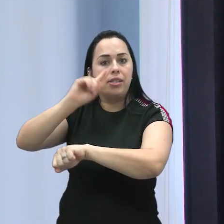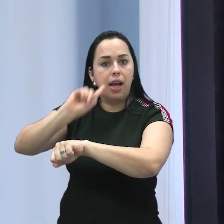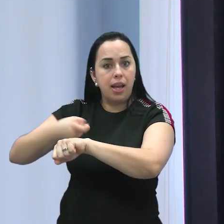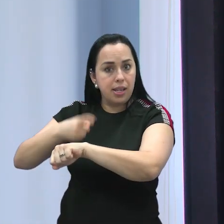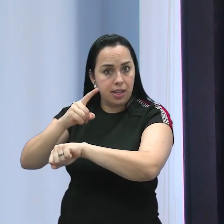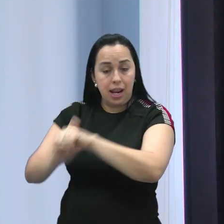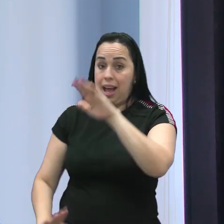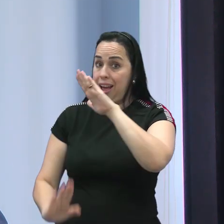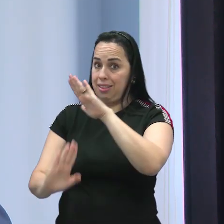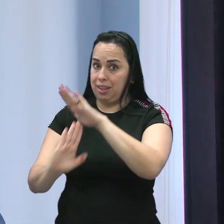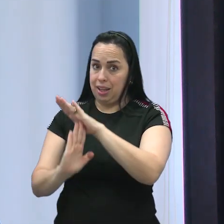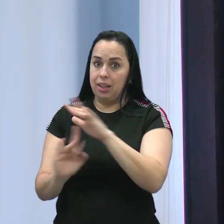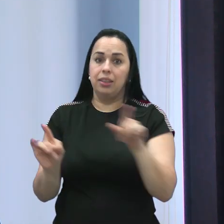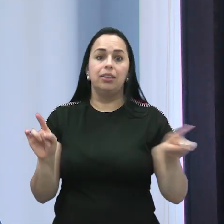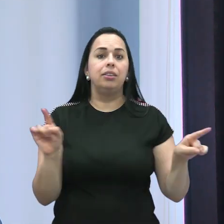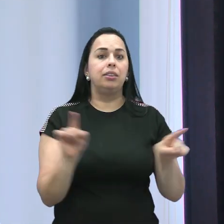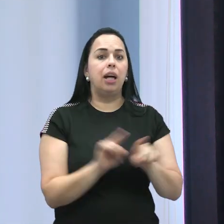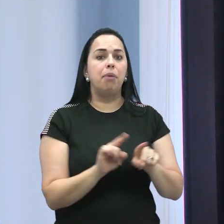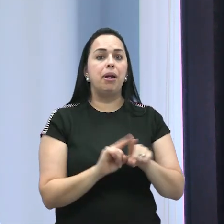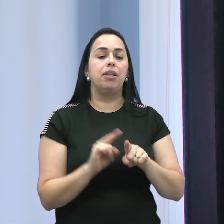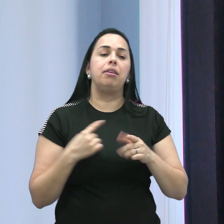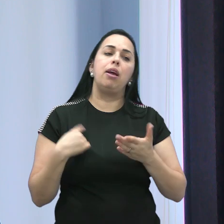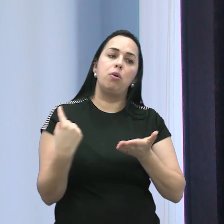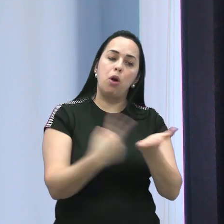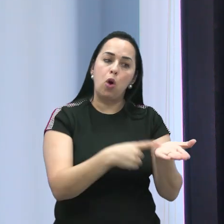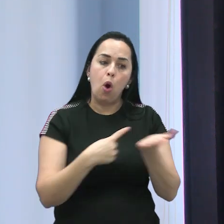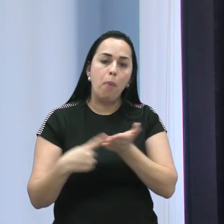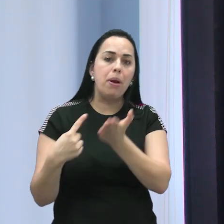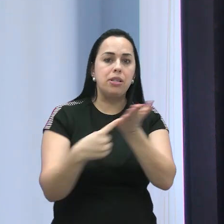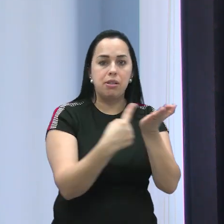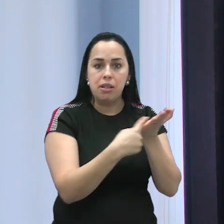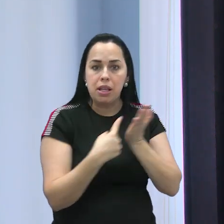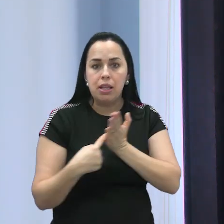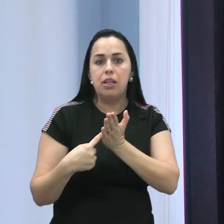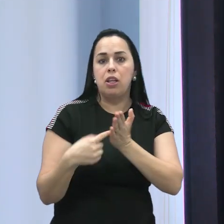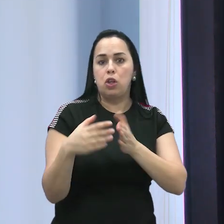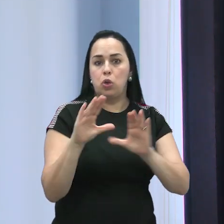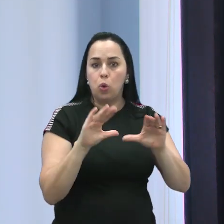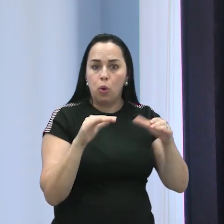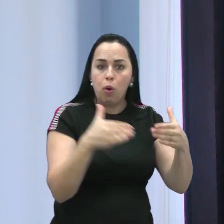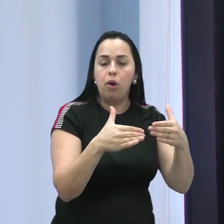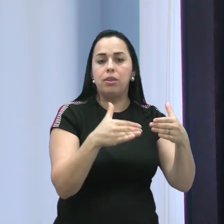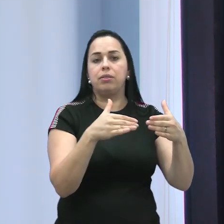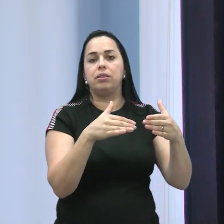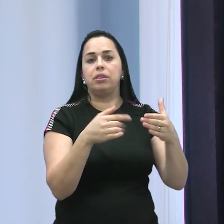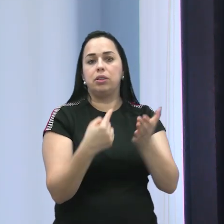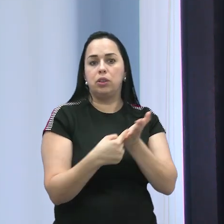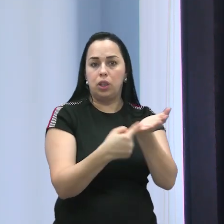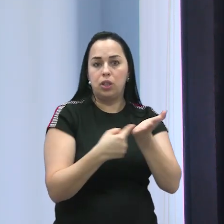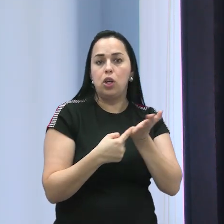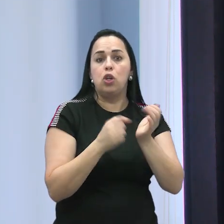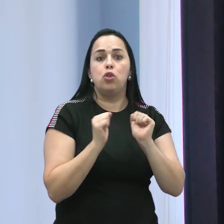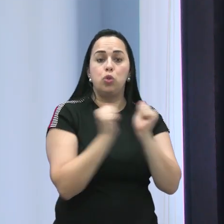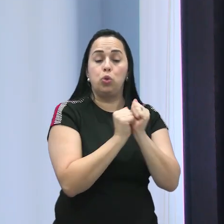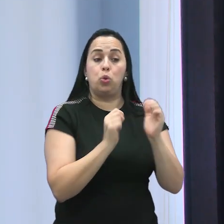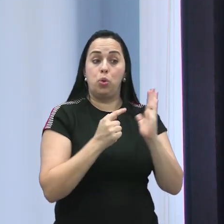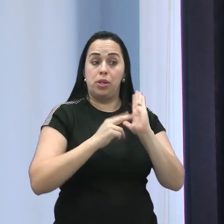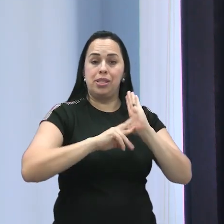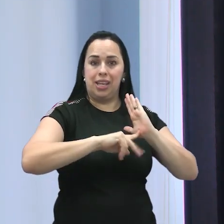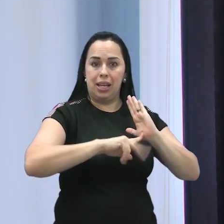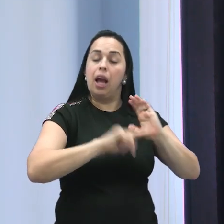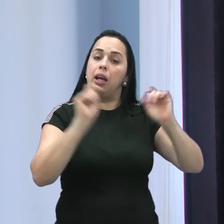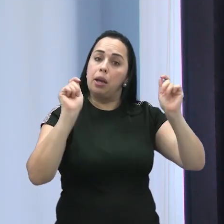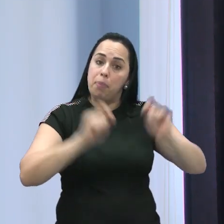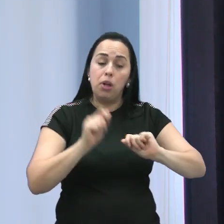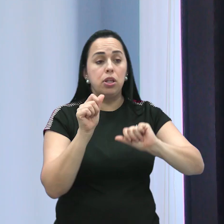esse limite. E também existe a questão dos acordos coletivos, das convenções coletivas, que são acordos firmados com os sindicatos, onde